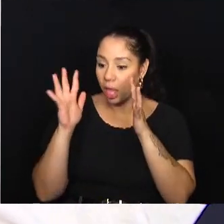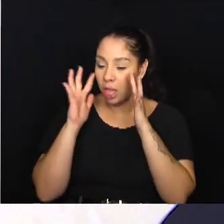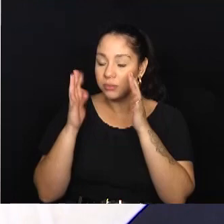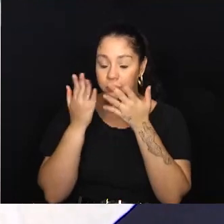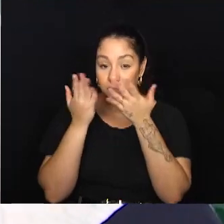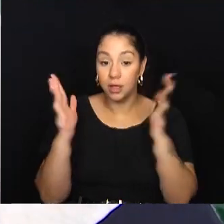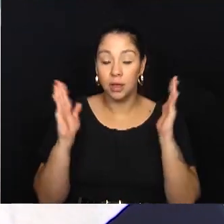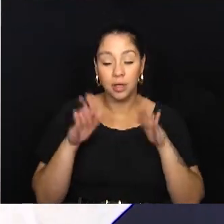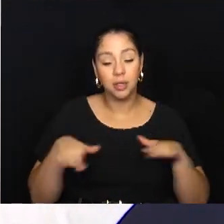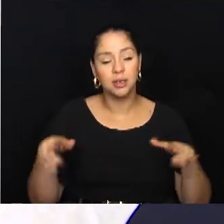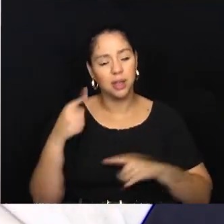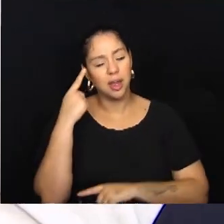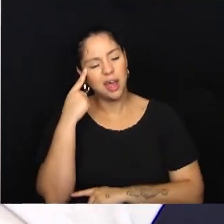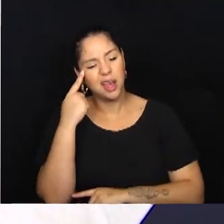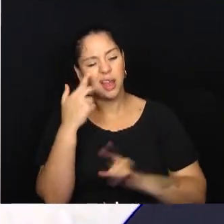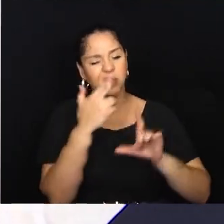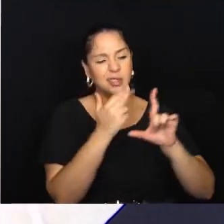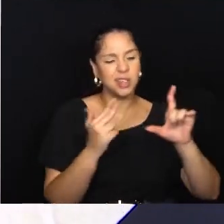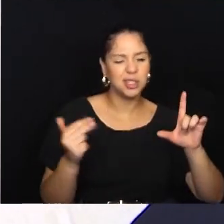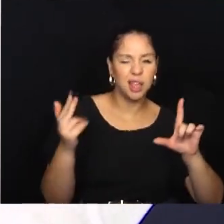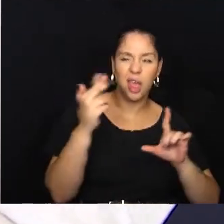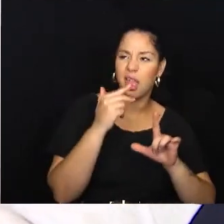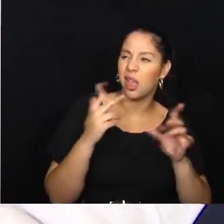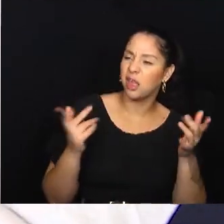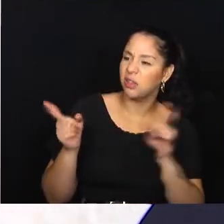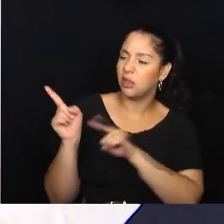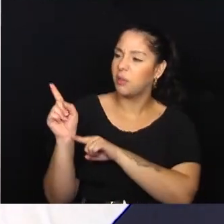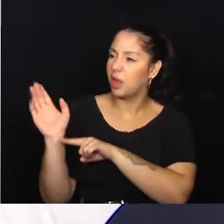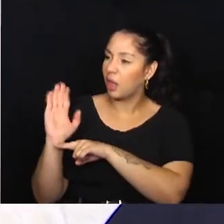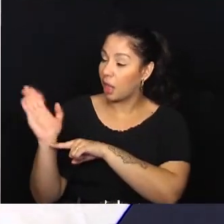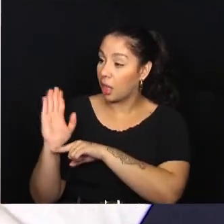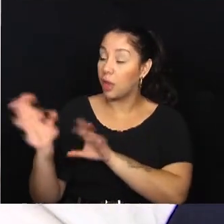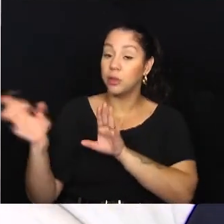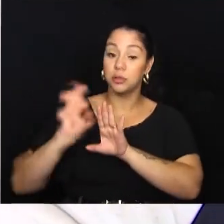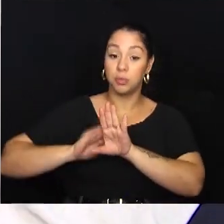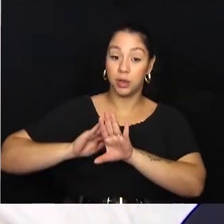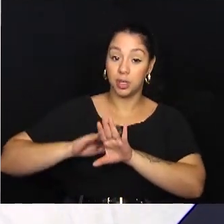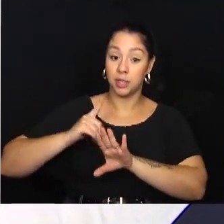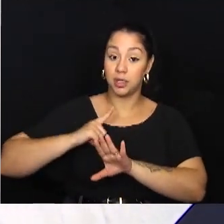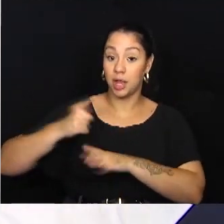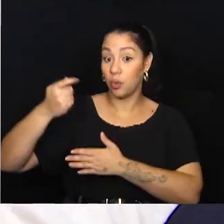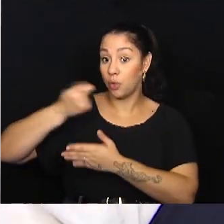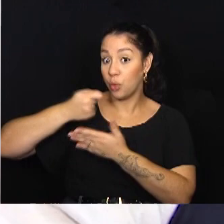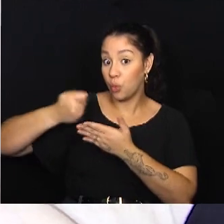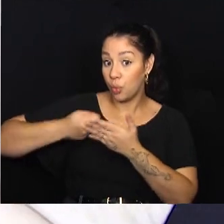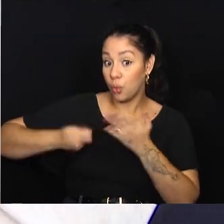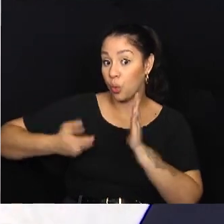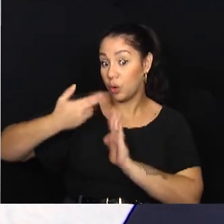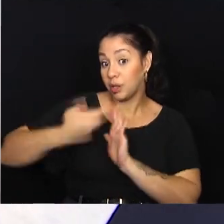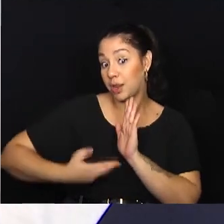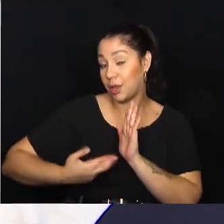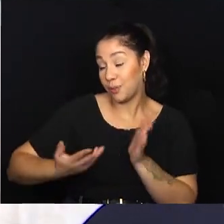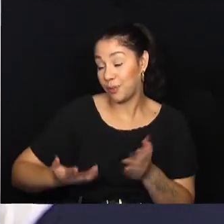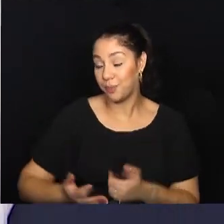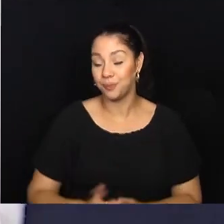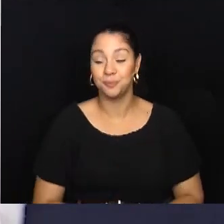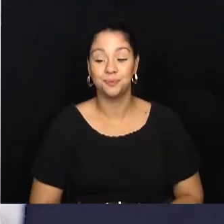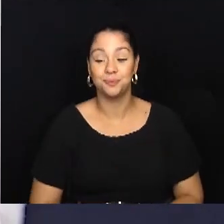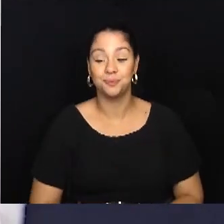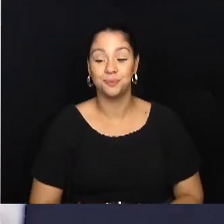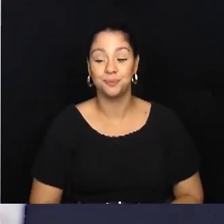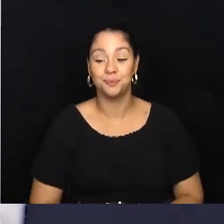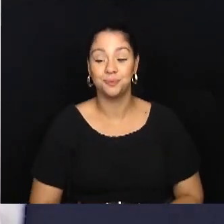imagina, porque a criança pensa, desenho animado, assim. Mas por trás do desenho animado vem uma grande escrita no roteiro.